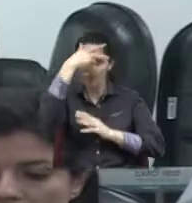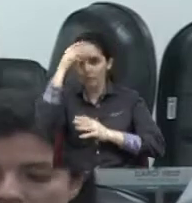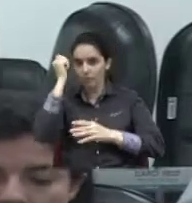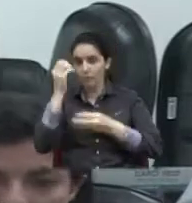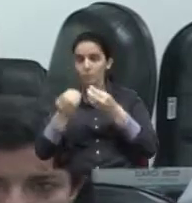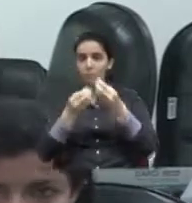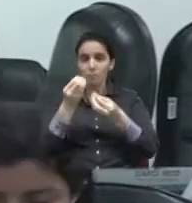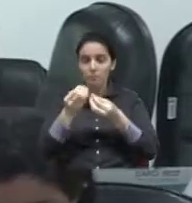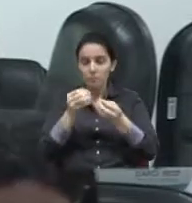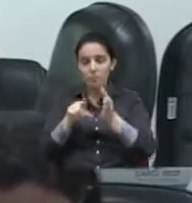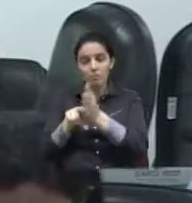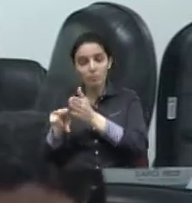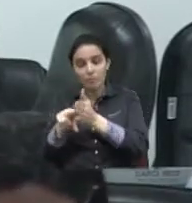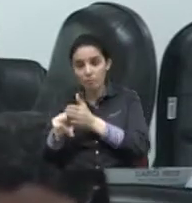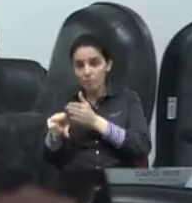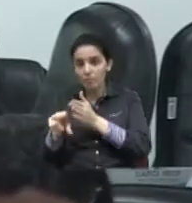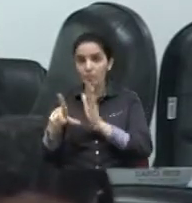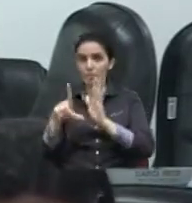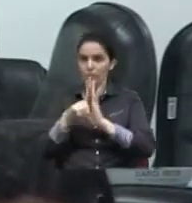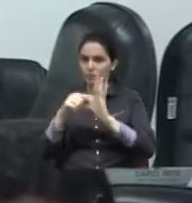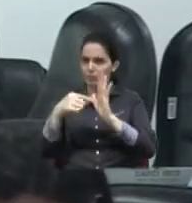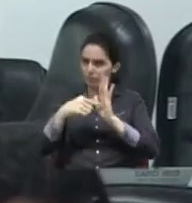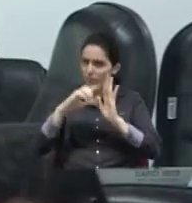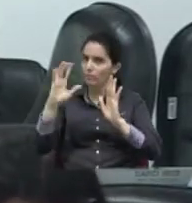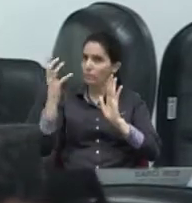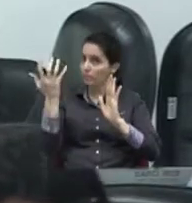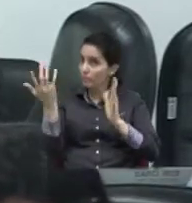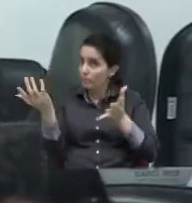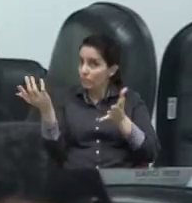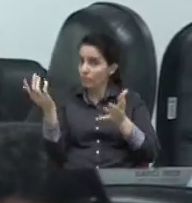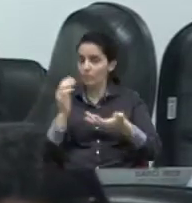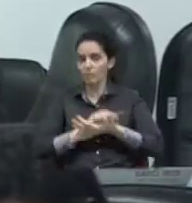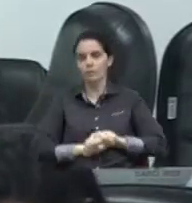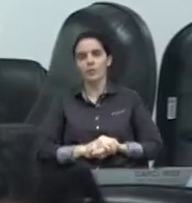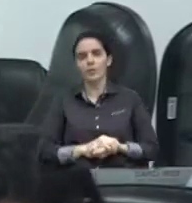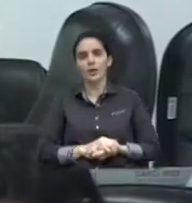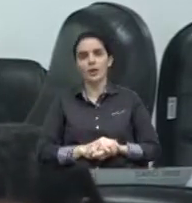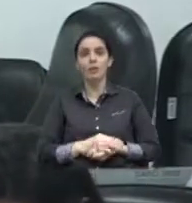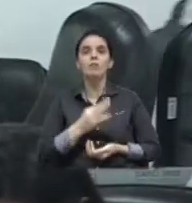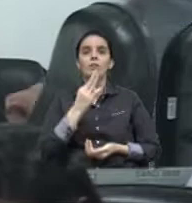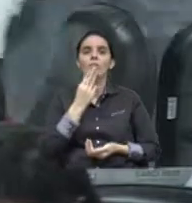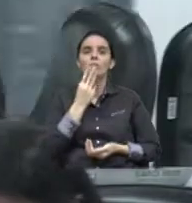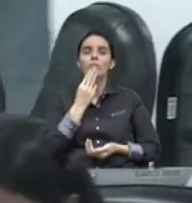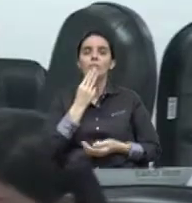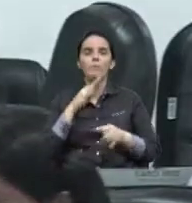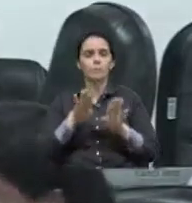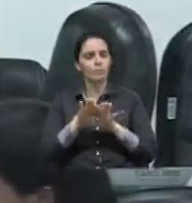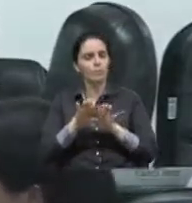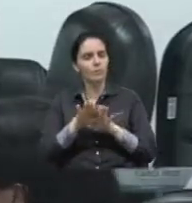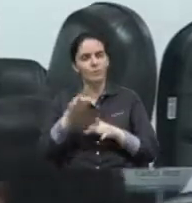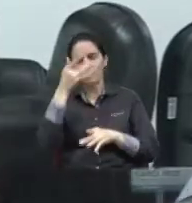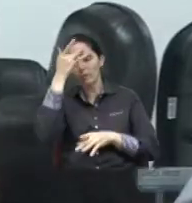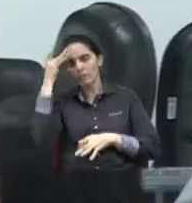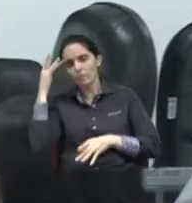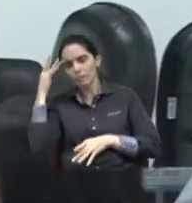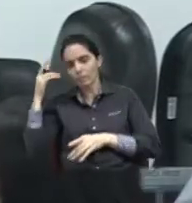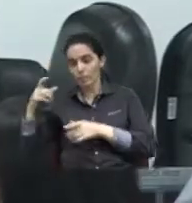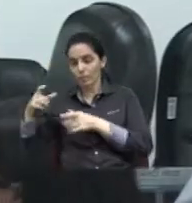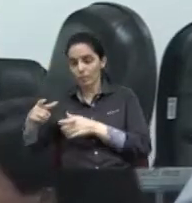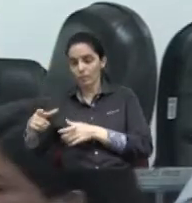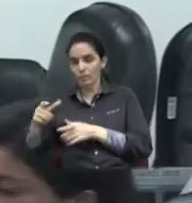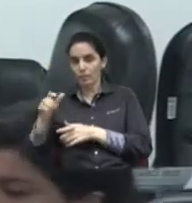andamento, a fiscalização desta lei, e também uma cobrança que eu tenho recebido de alguns munícipes, ali do Jardim Olga